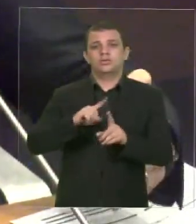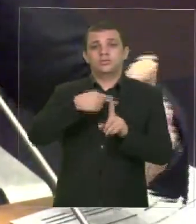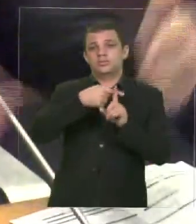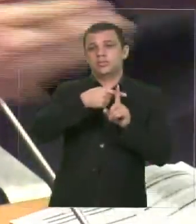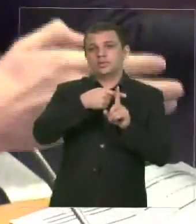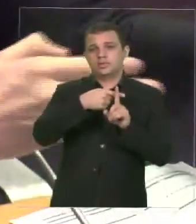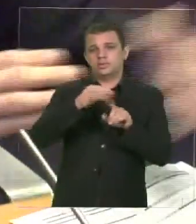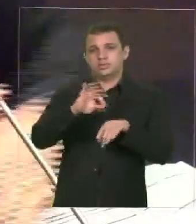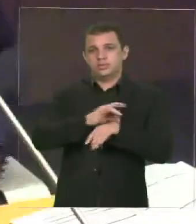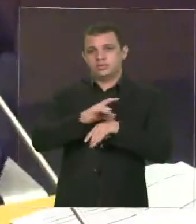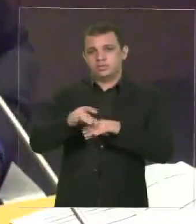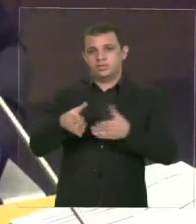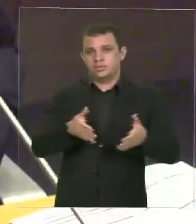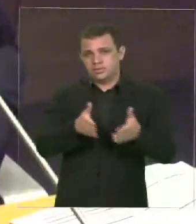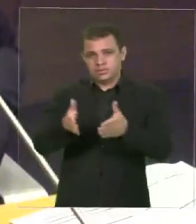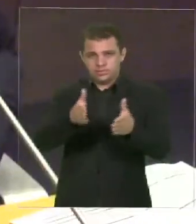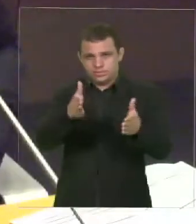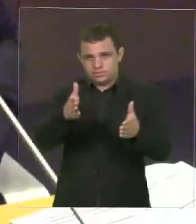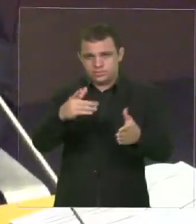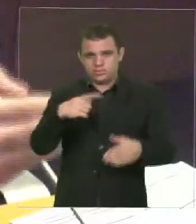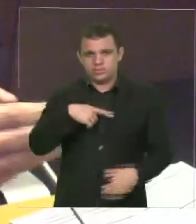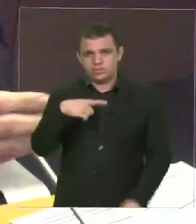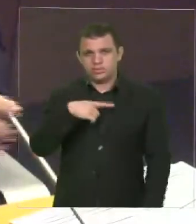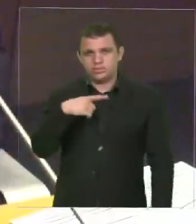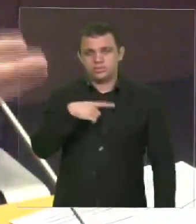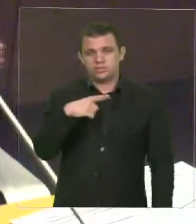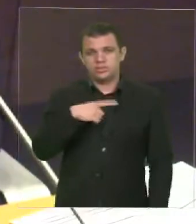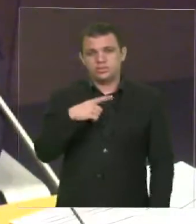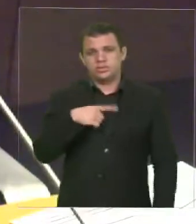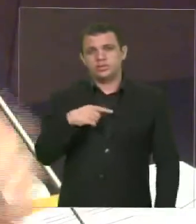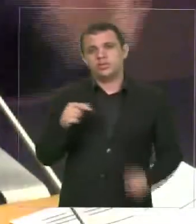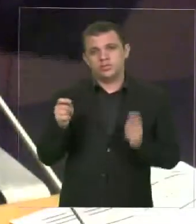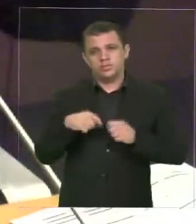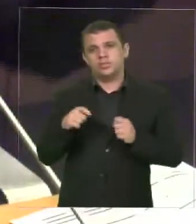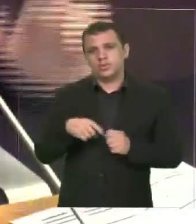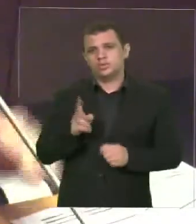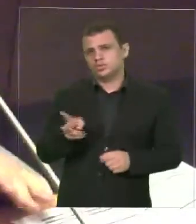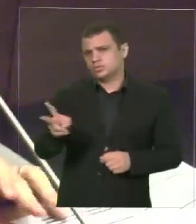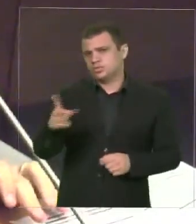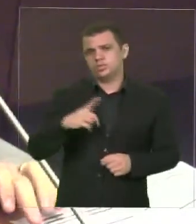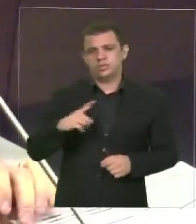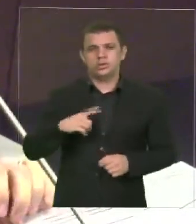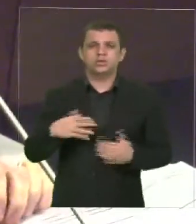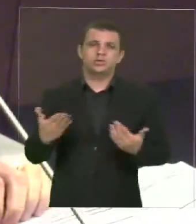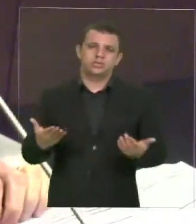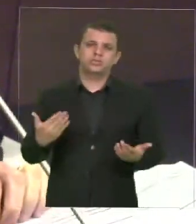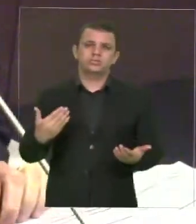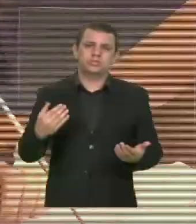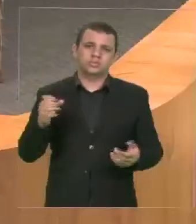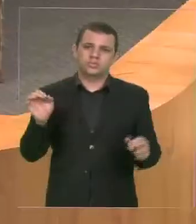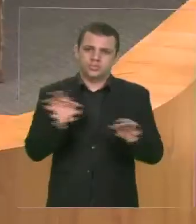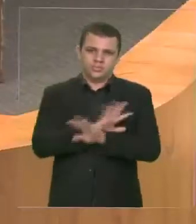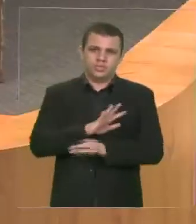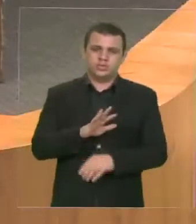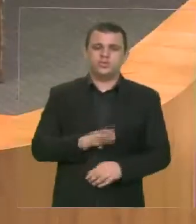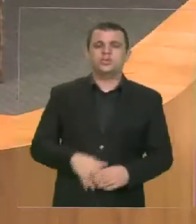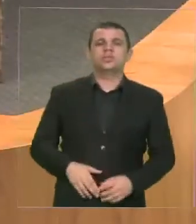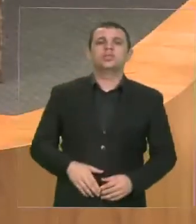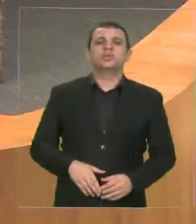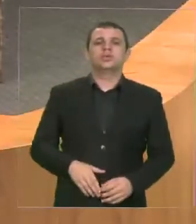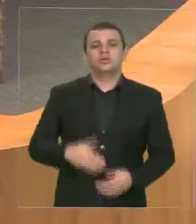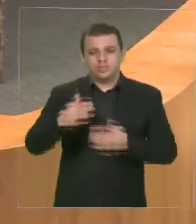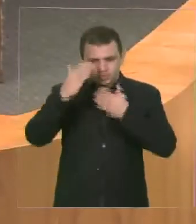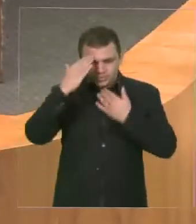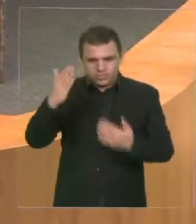no governo anterior, eles podem ser mantidos. Então, era isso que eu queria falar. Muito obrigado,